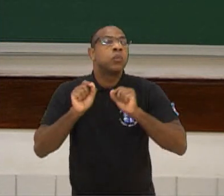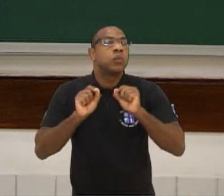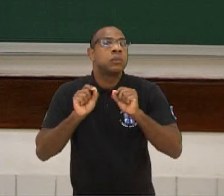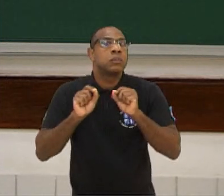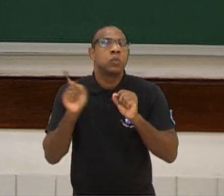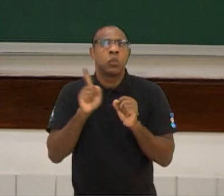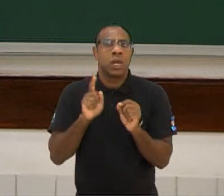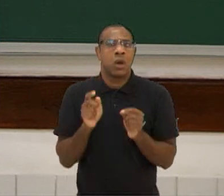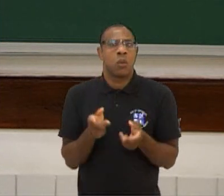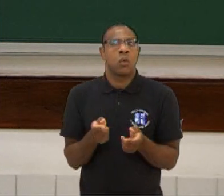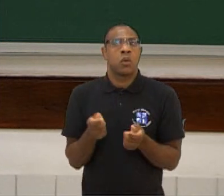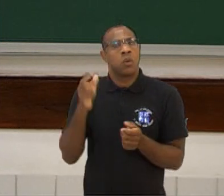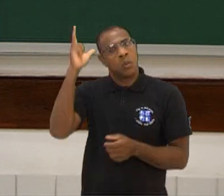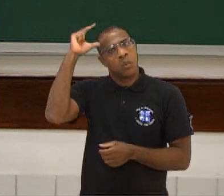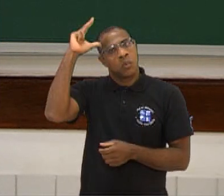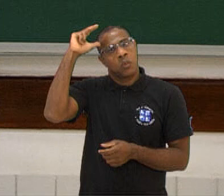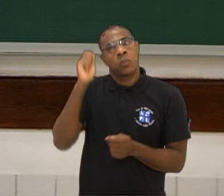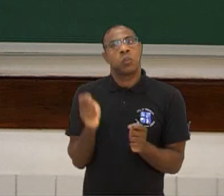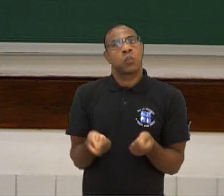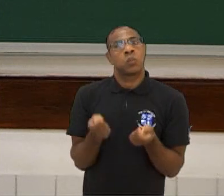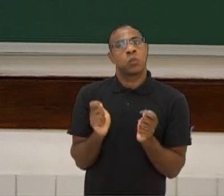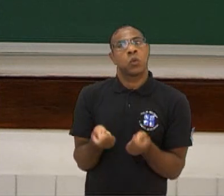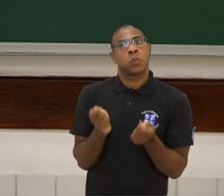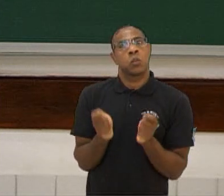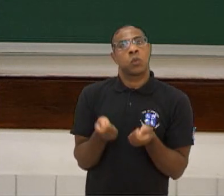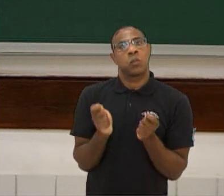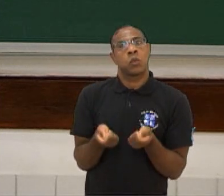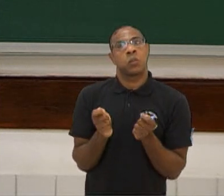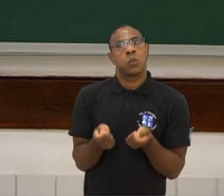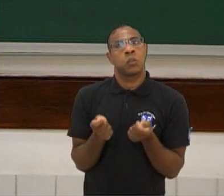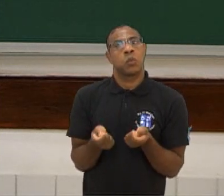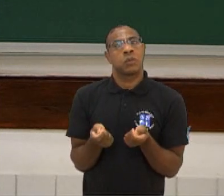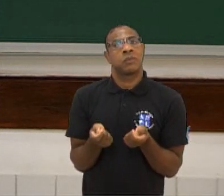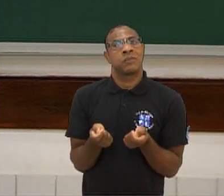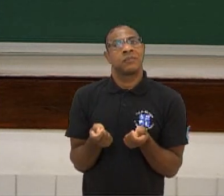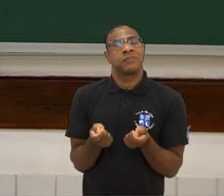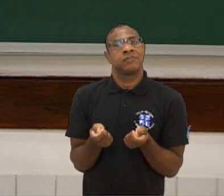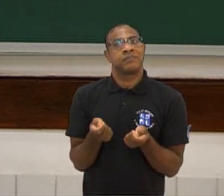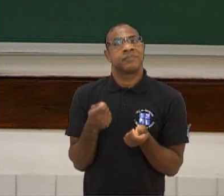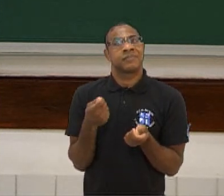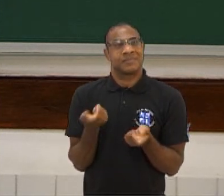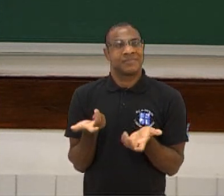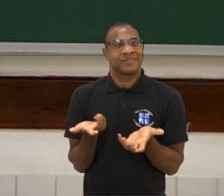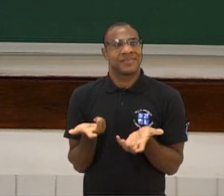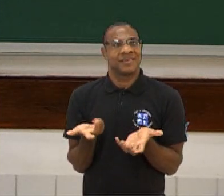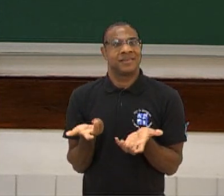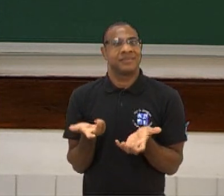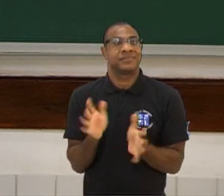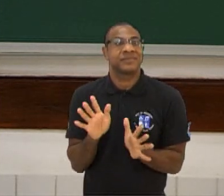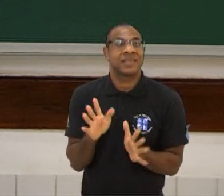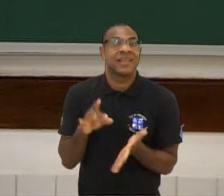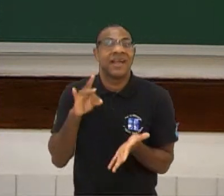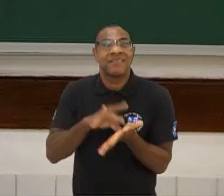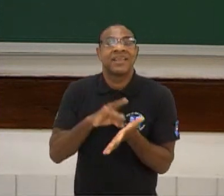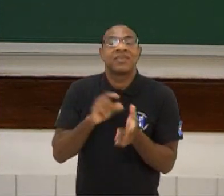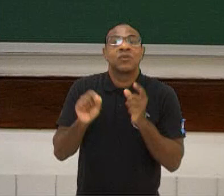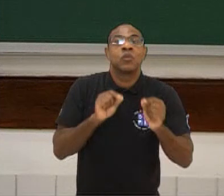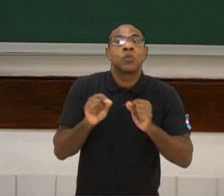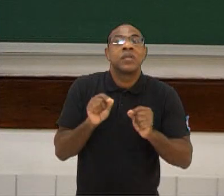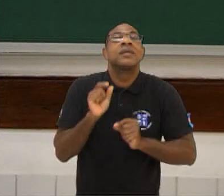o cavalo, né, que puxa toda a brincadeira ali. Né? A gente tem que fazer o seguinte, que na verdade, né,